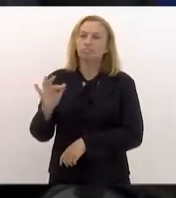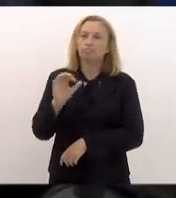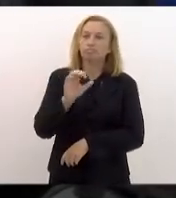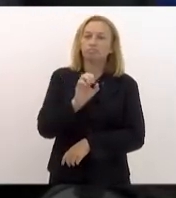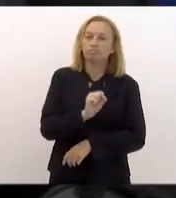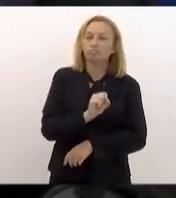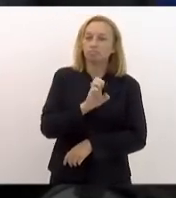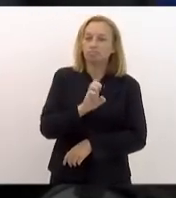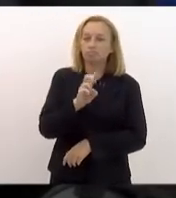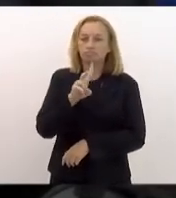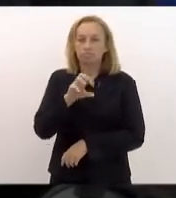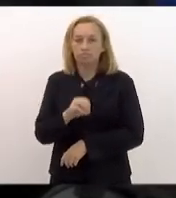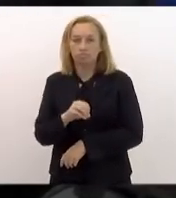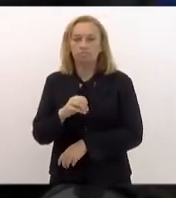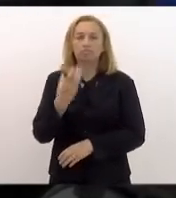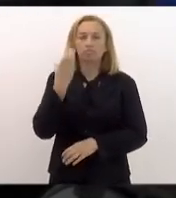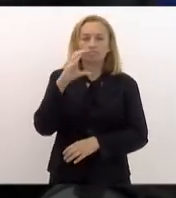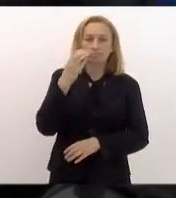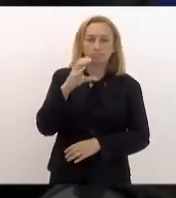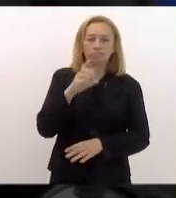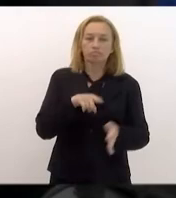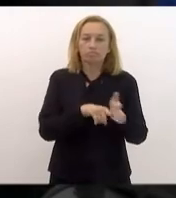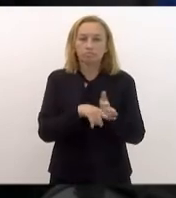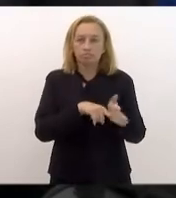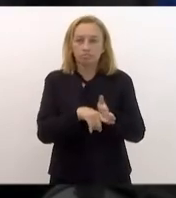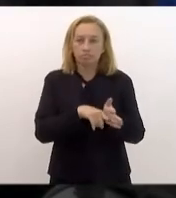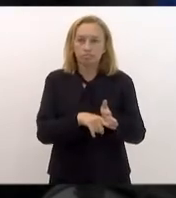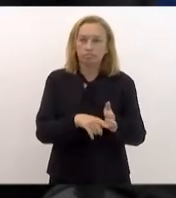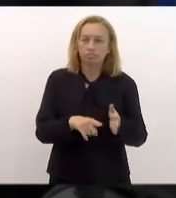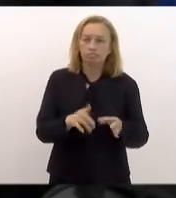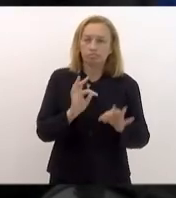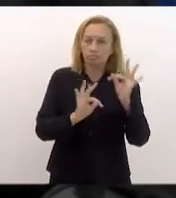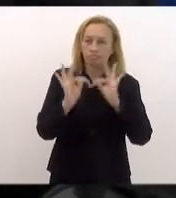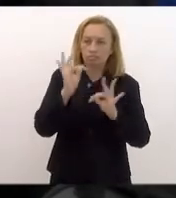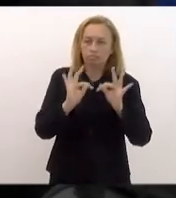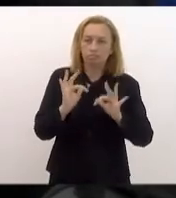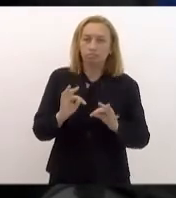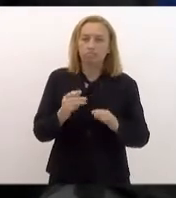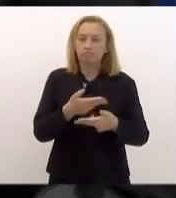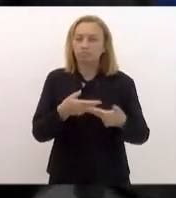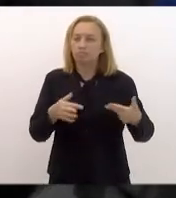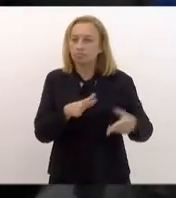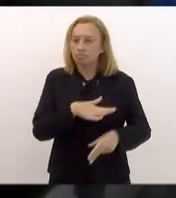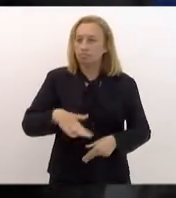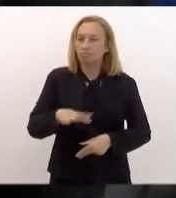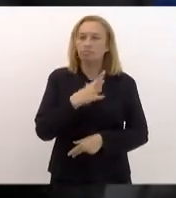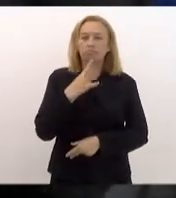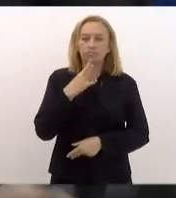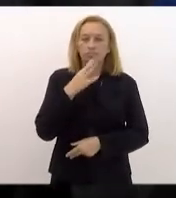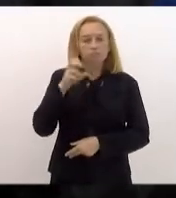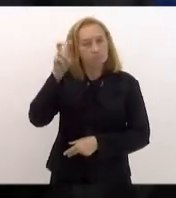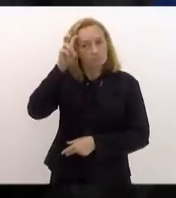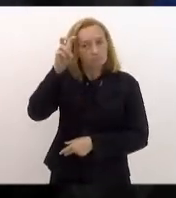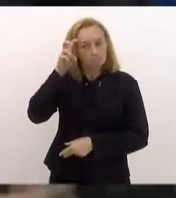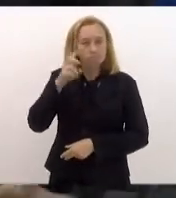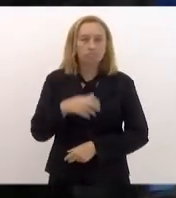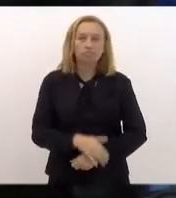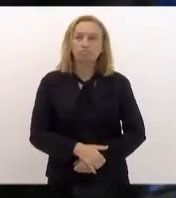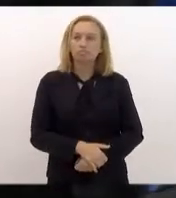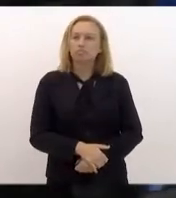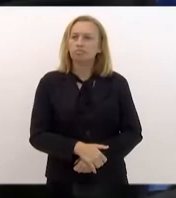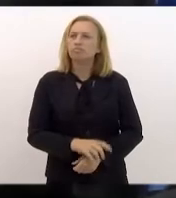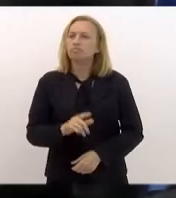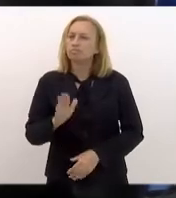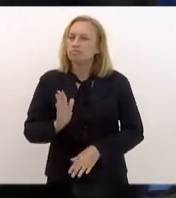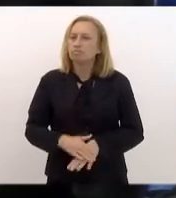instituições de ciência, de pesquisa, enfim, então, nas várias áreas do conhecimento. Então, só a título de informação, vai ser na quinta-feira. Eu queria dar mais